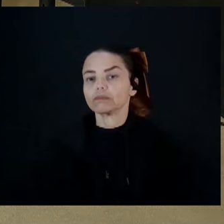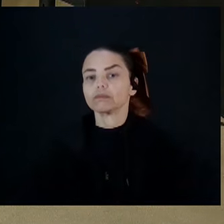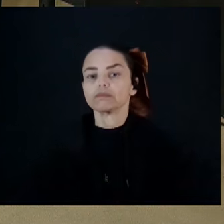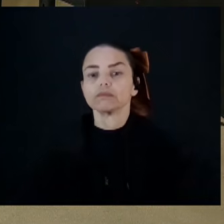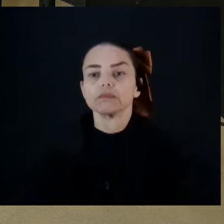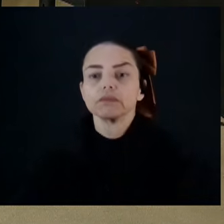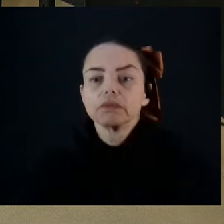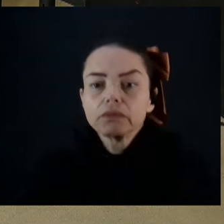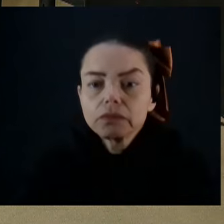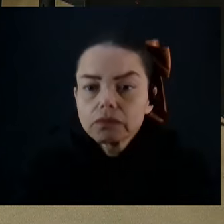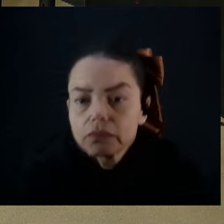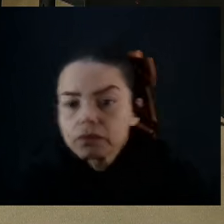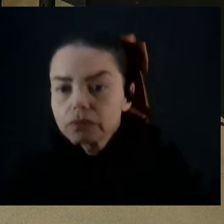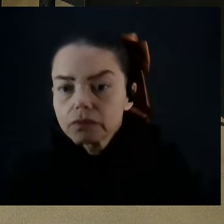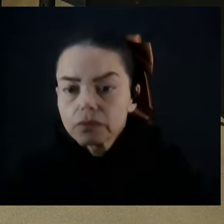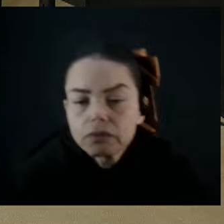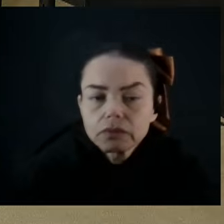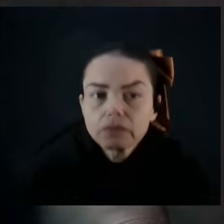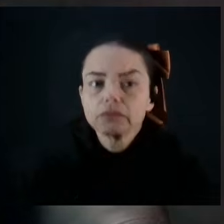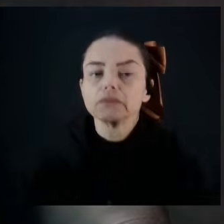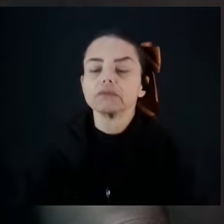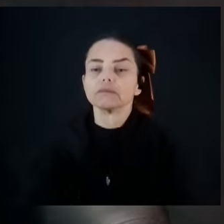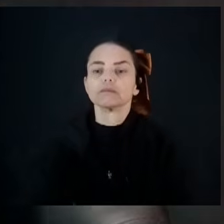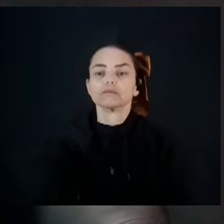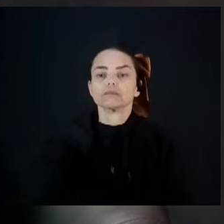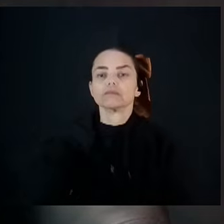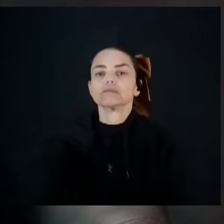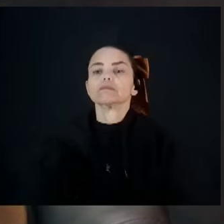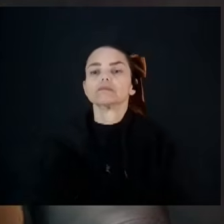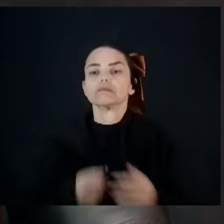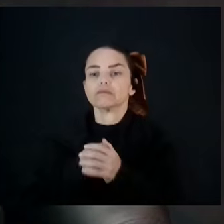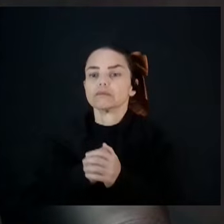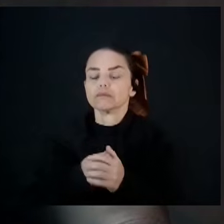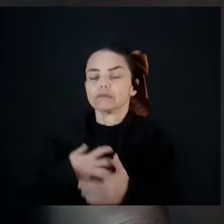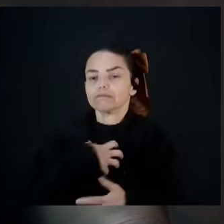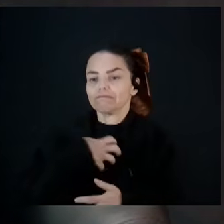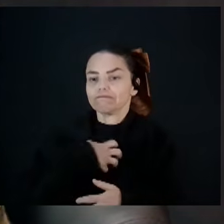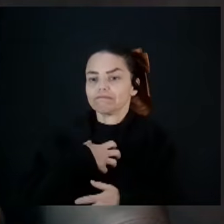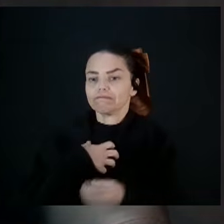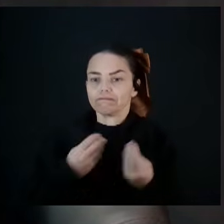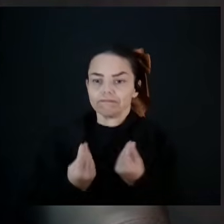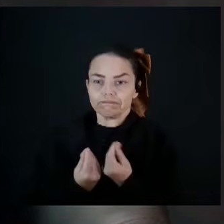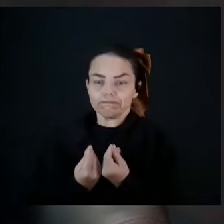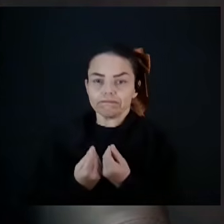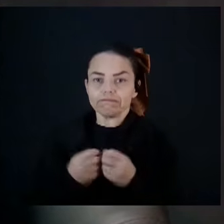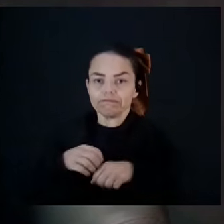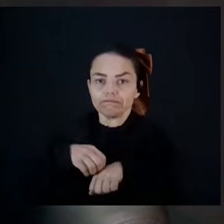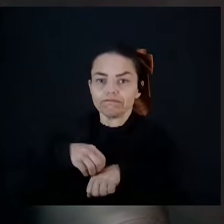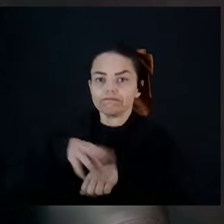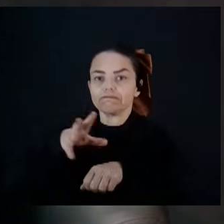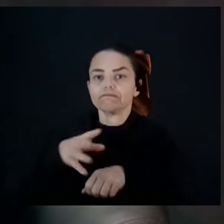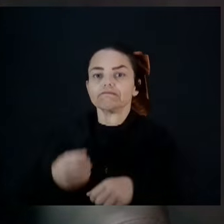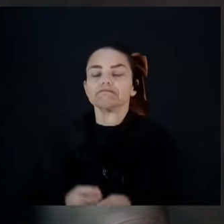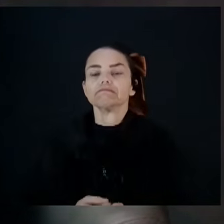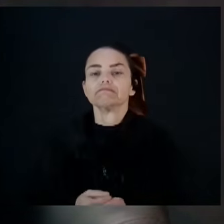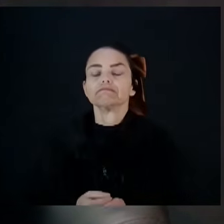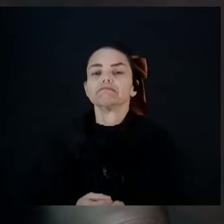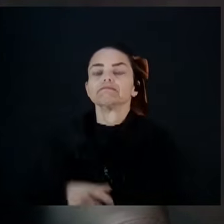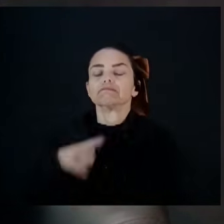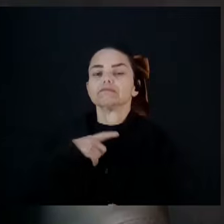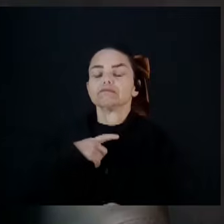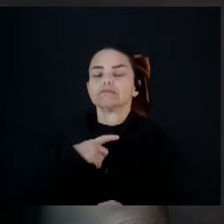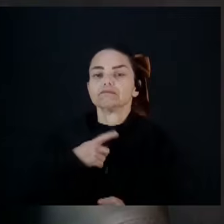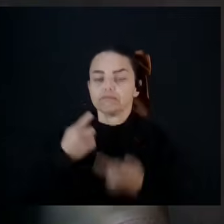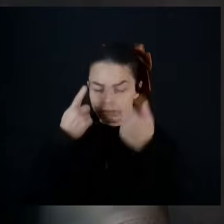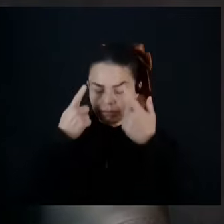Exatamente, pode sim. É isso exatamente que você falou, essa sensação da gente compartilhar e a gente existir gera sim essa